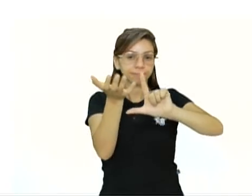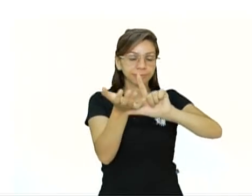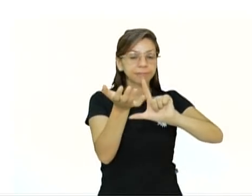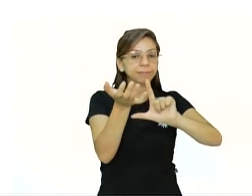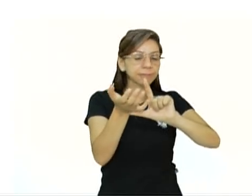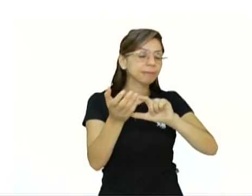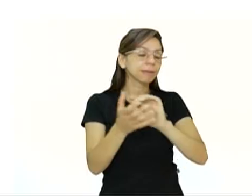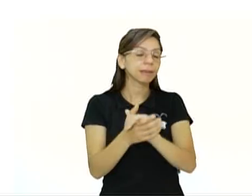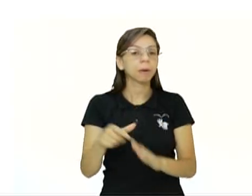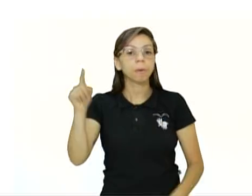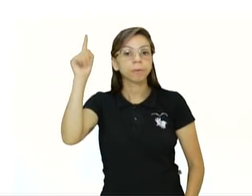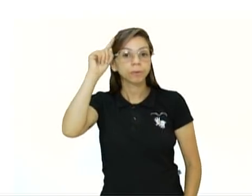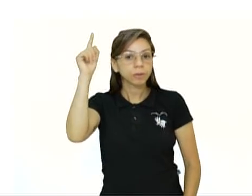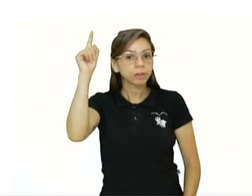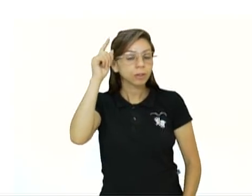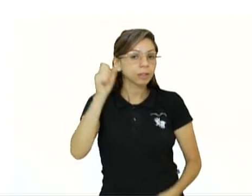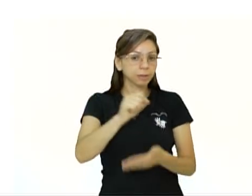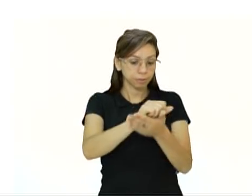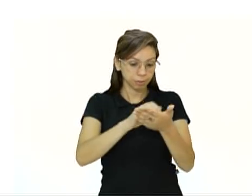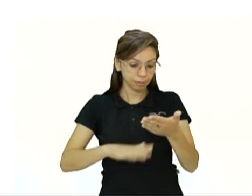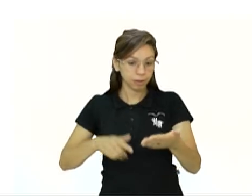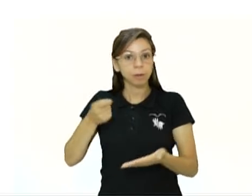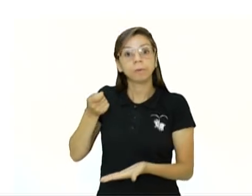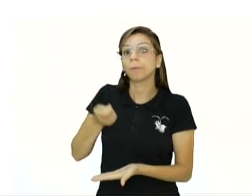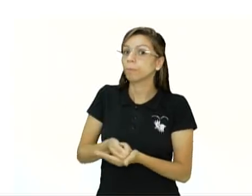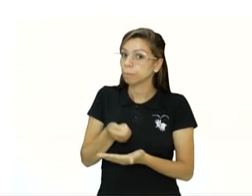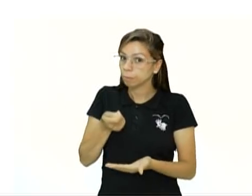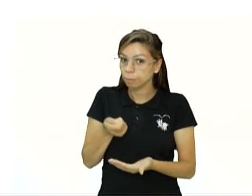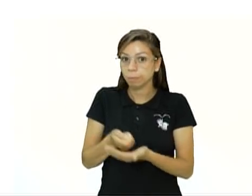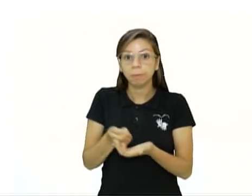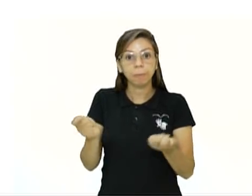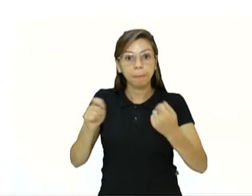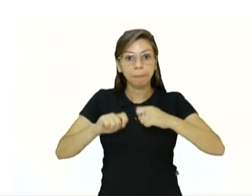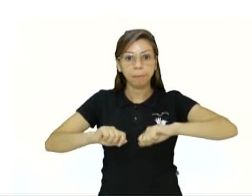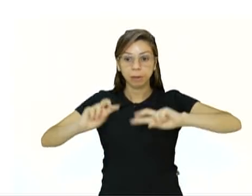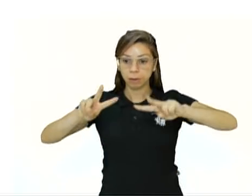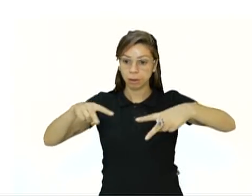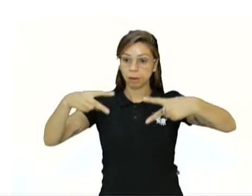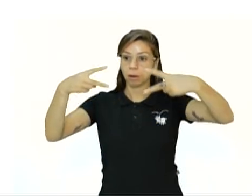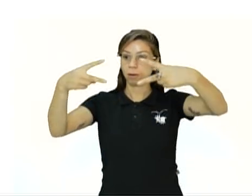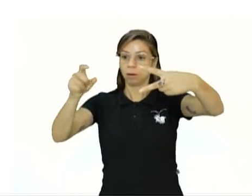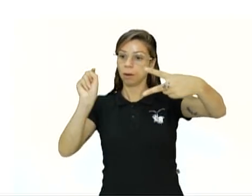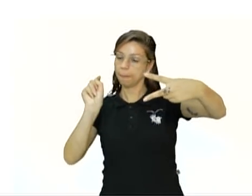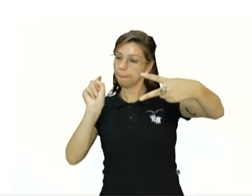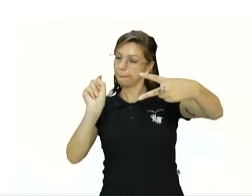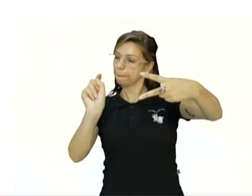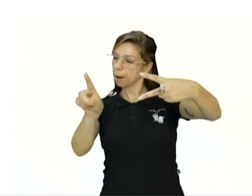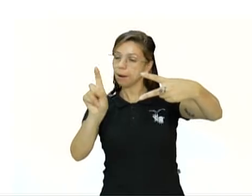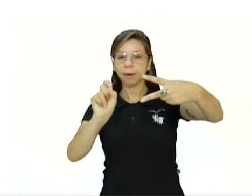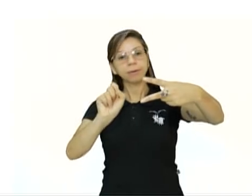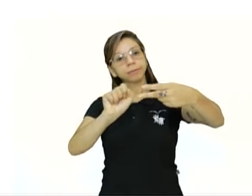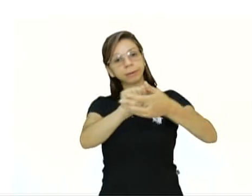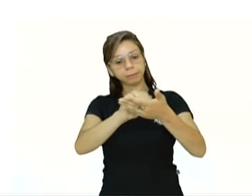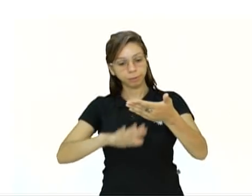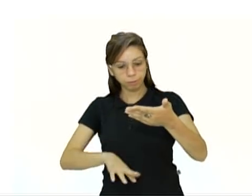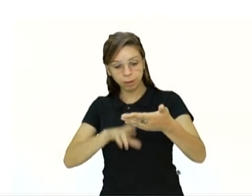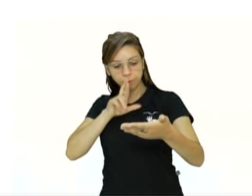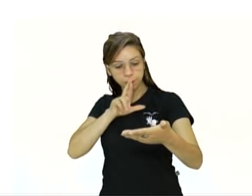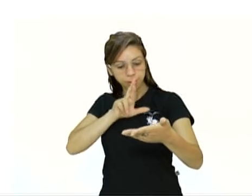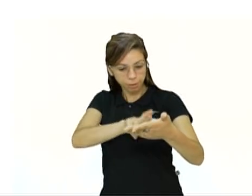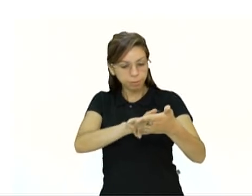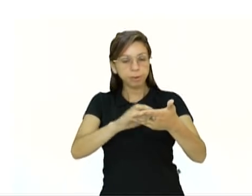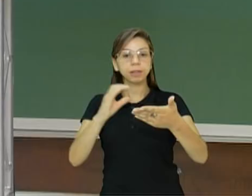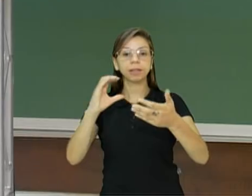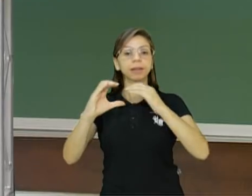dia tem atividade obrigatória que vocês têm que entrar lá no link, clicar na atividade, responder, enviar